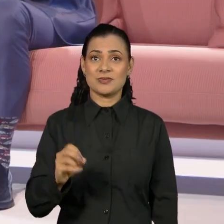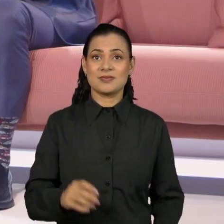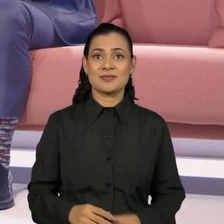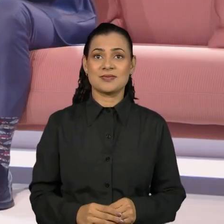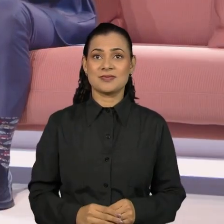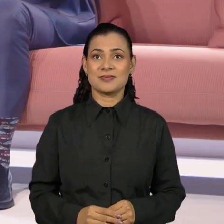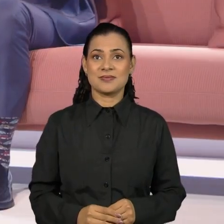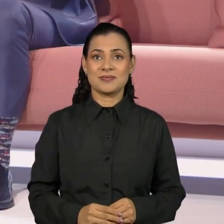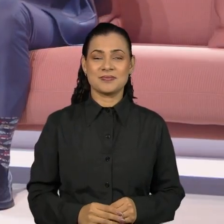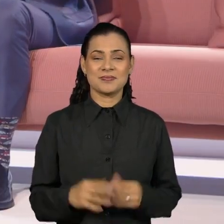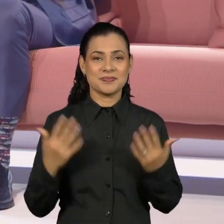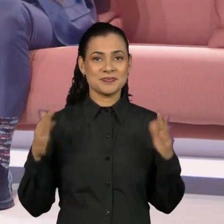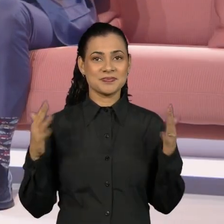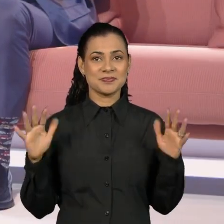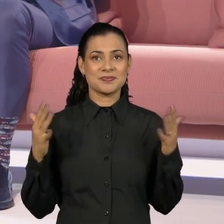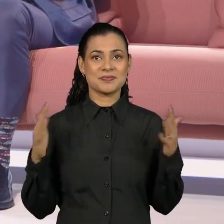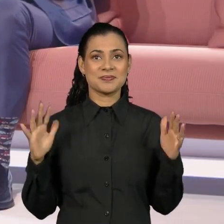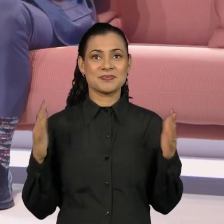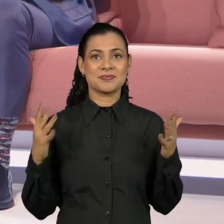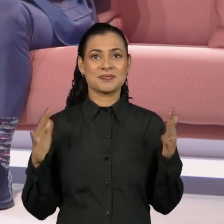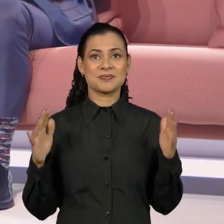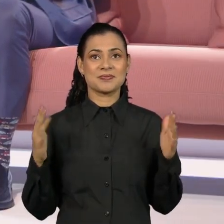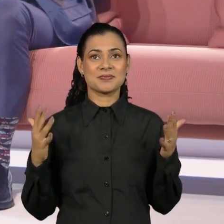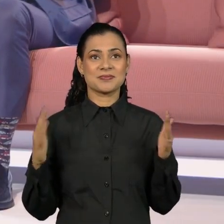Que linda.